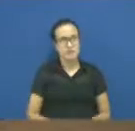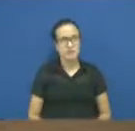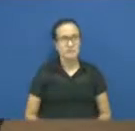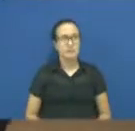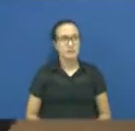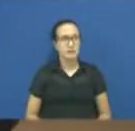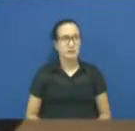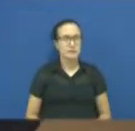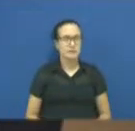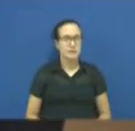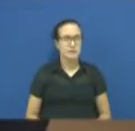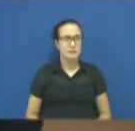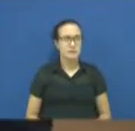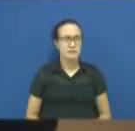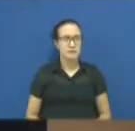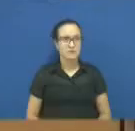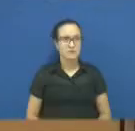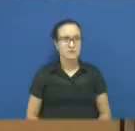aprovado. Muito obrigado.